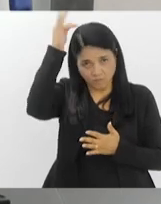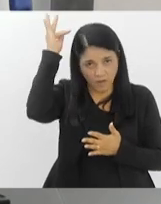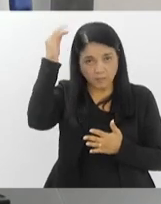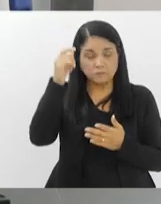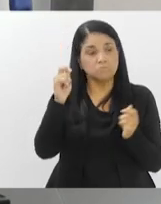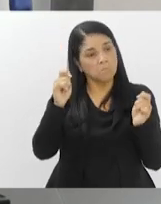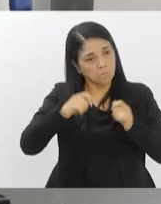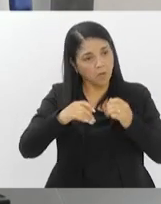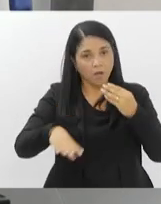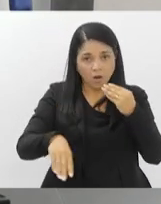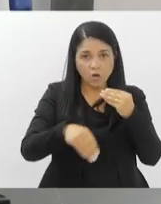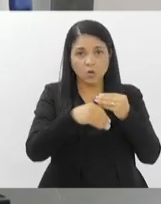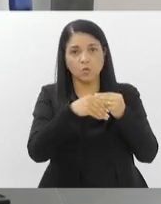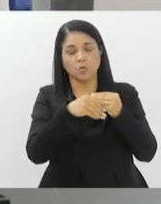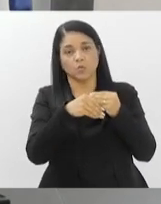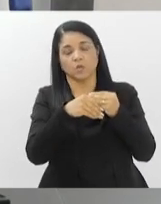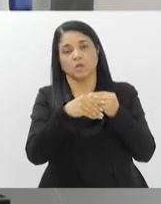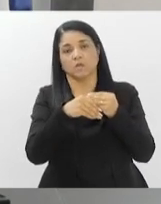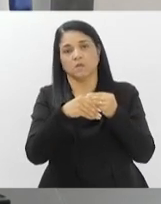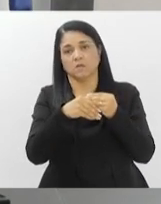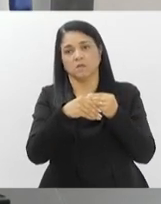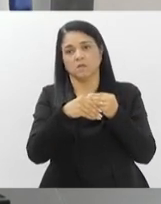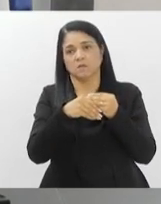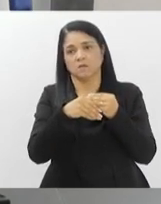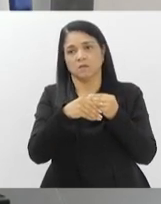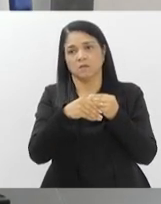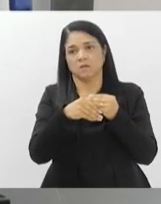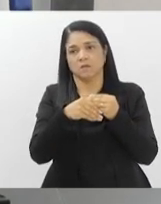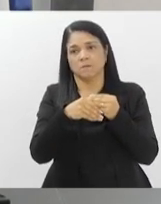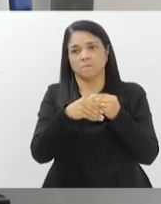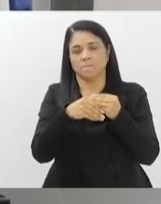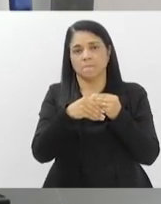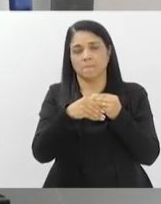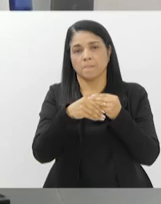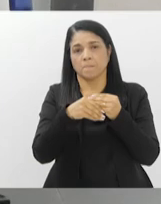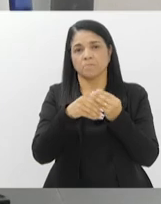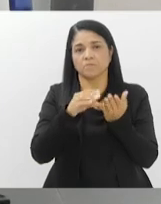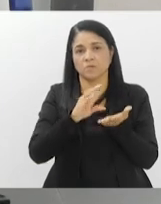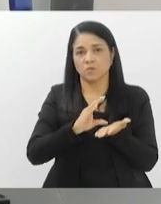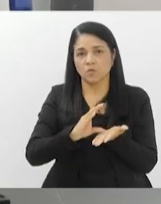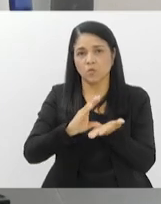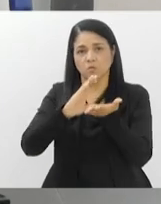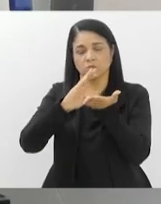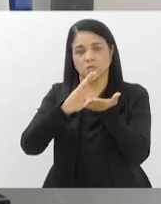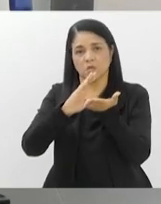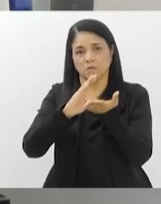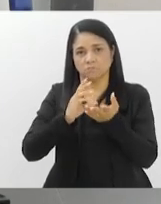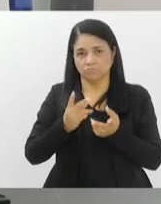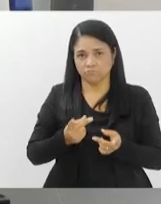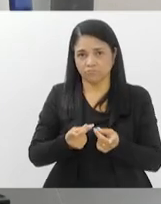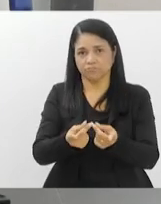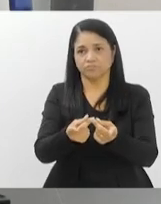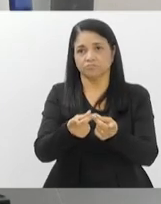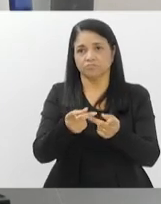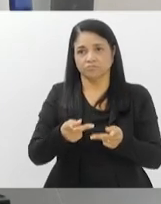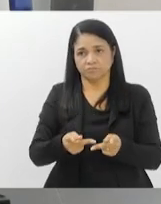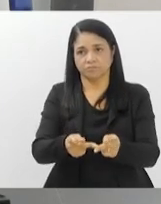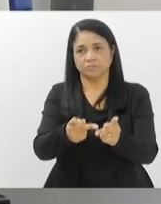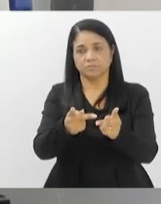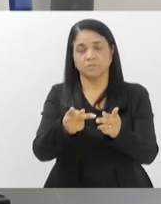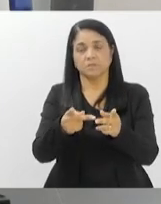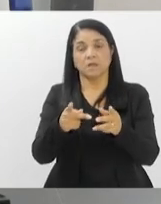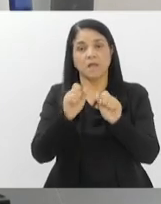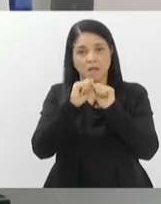então, como uma linha... como conselheiros permanentes, a